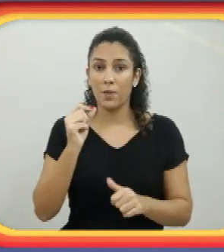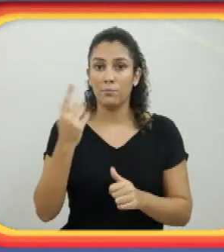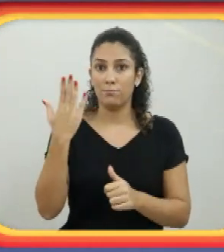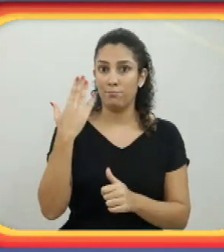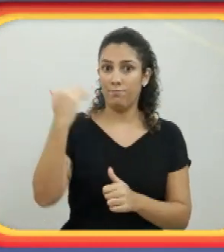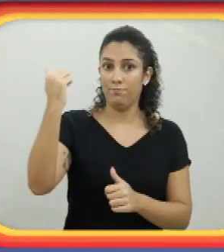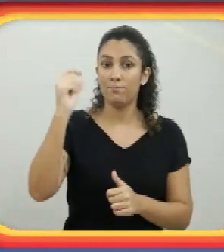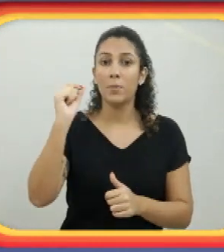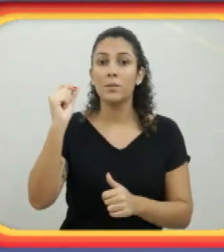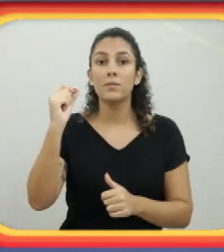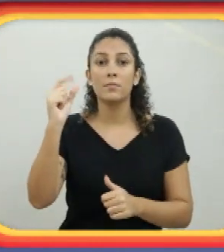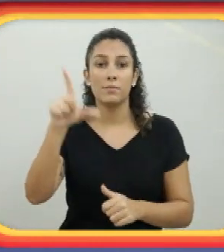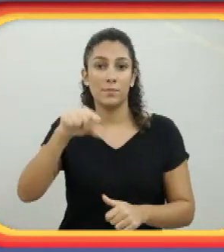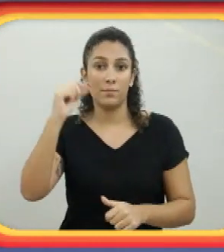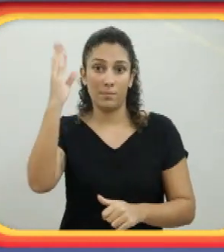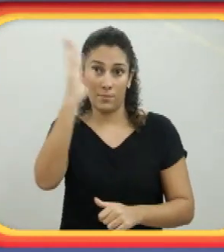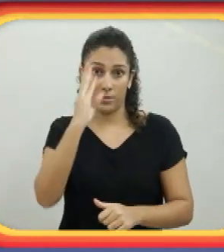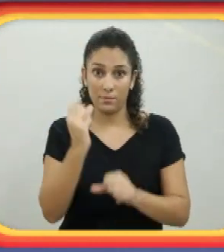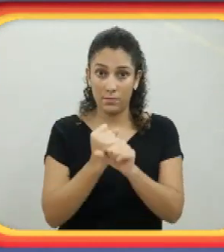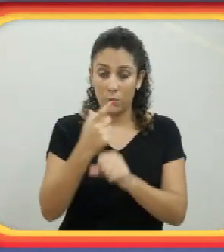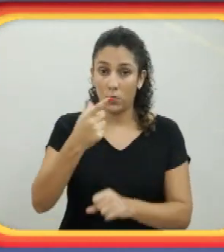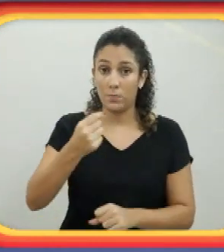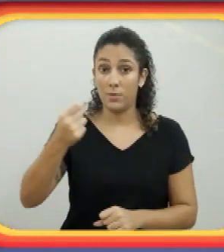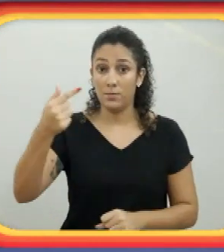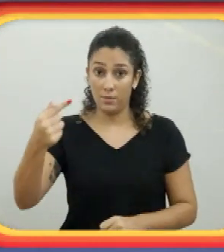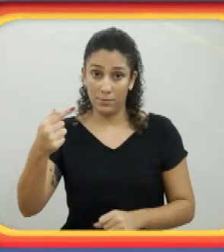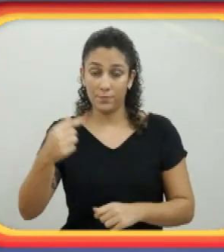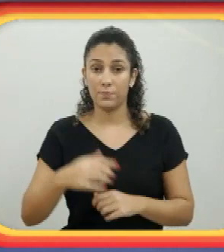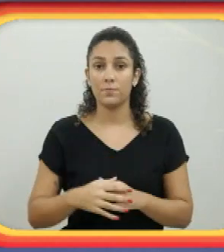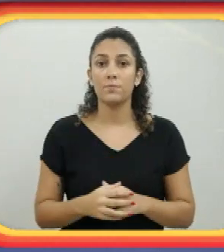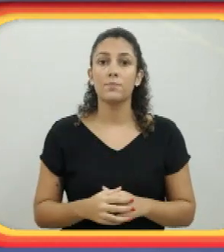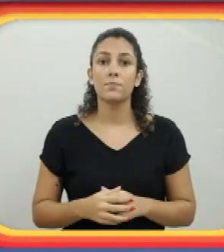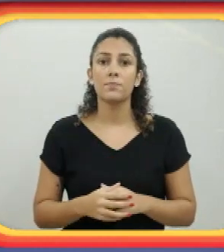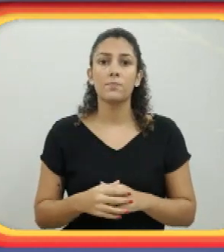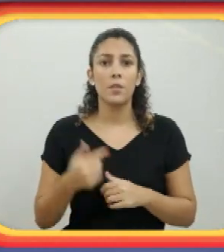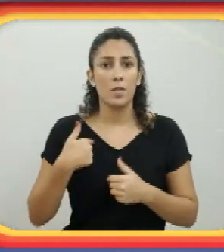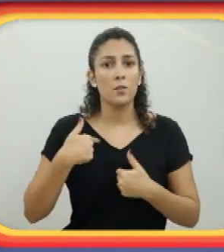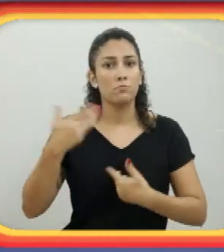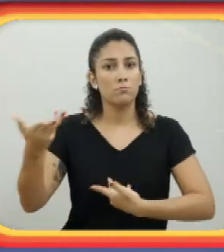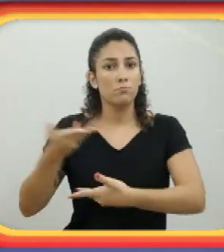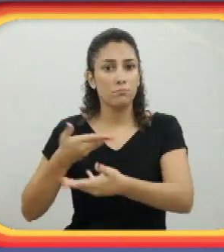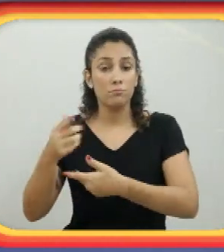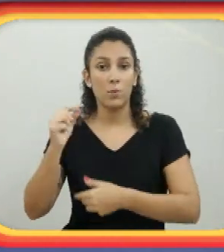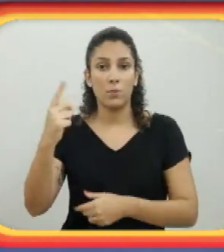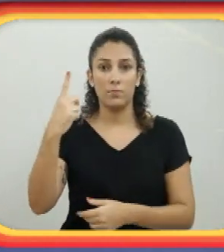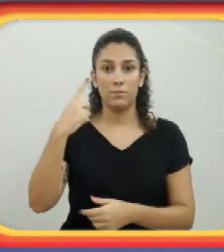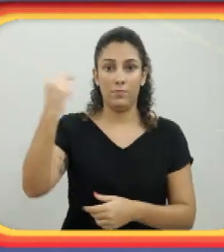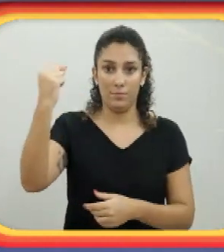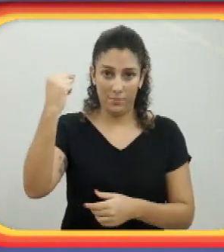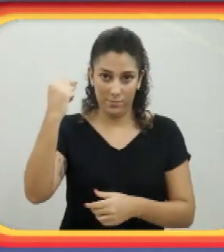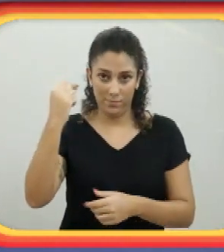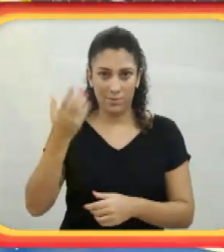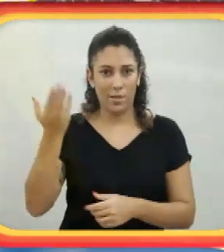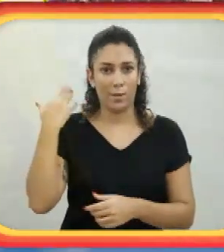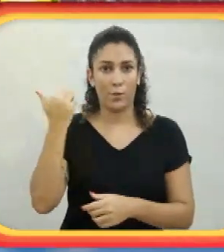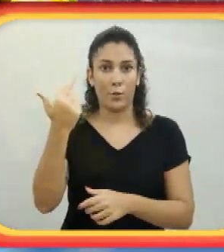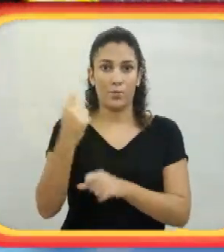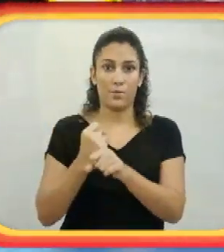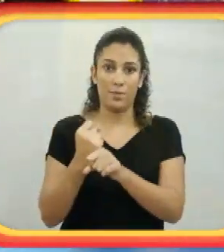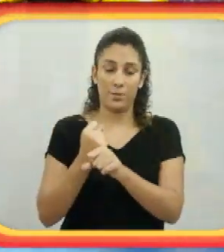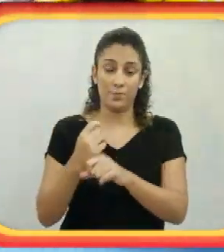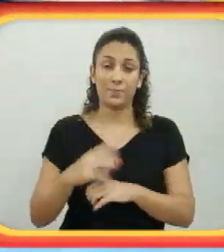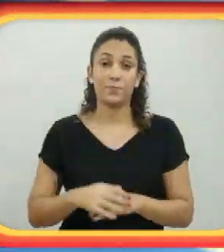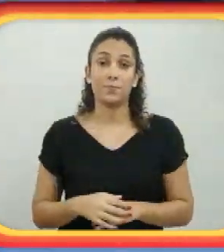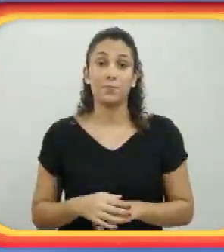Participei da minha primeira competição, né, em Natal, e já na minha primeira competição já fui convocado para a Seleção Brasileira em